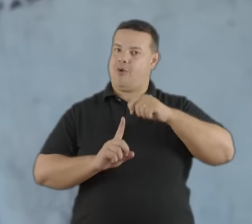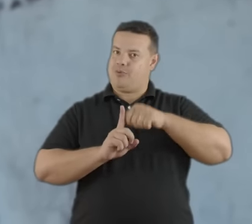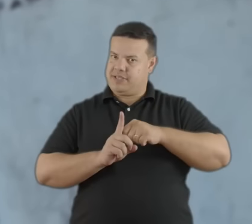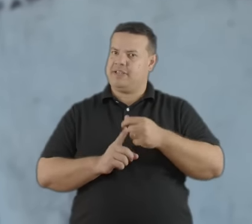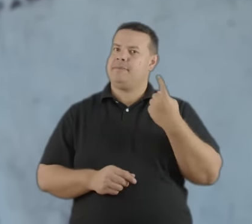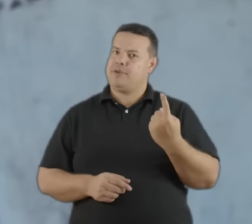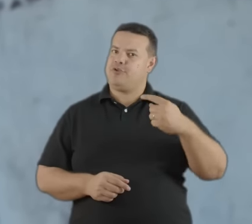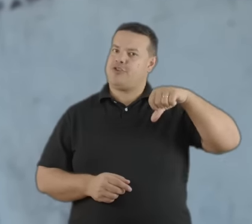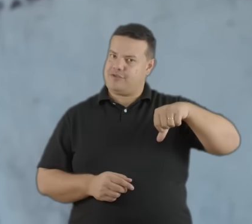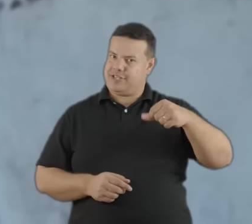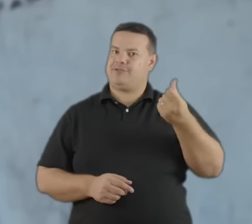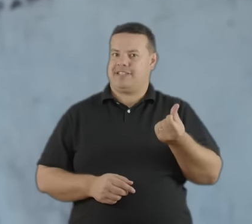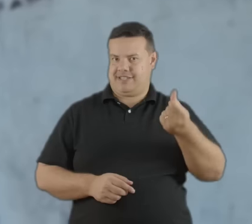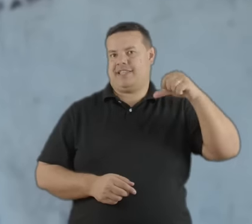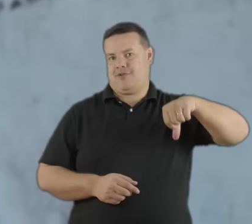de